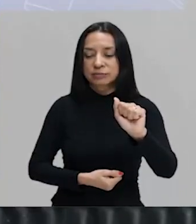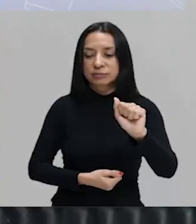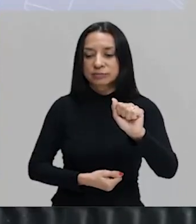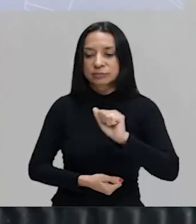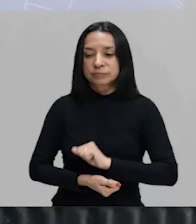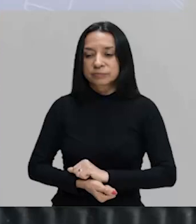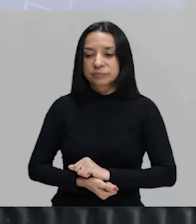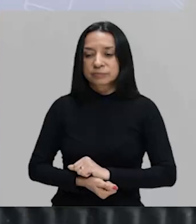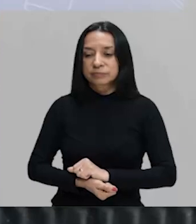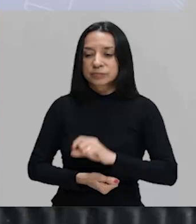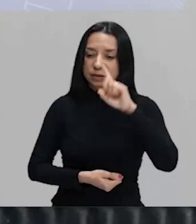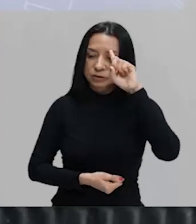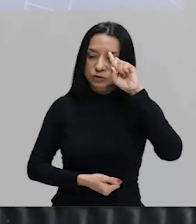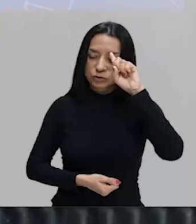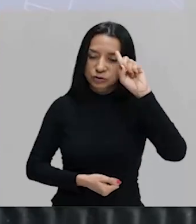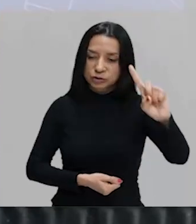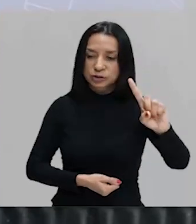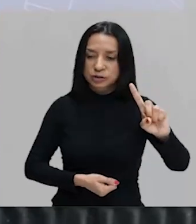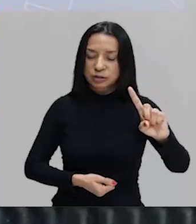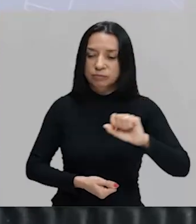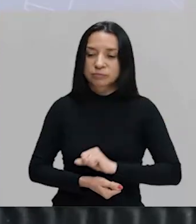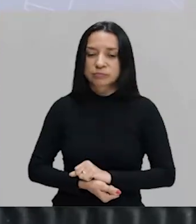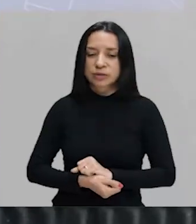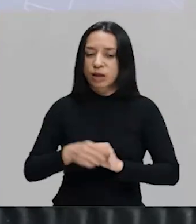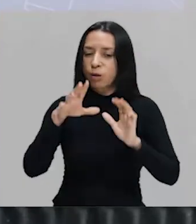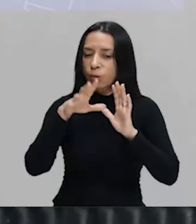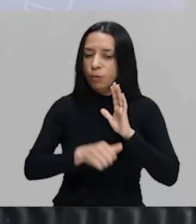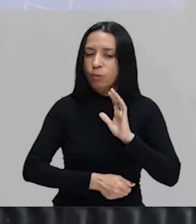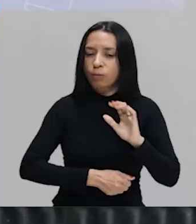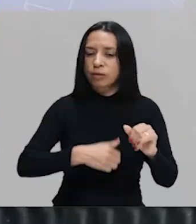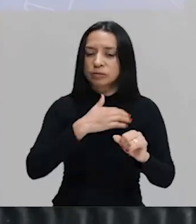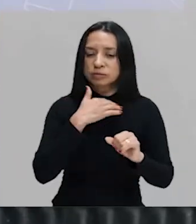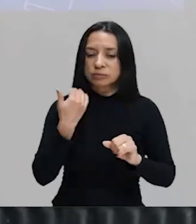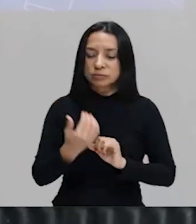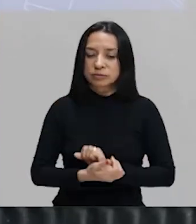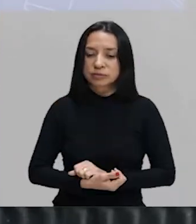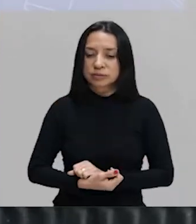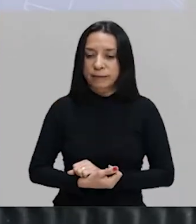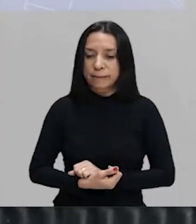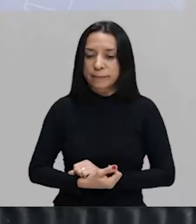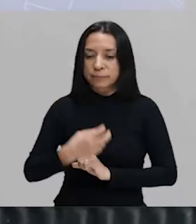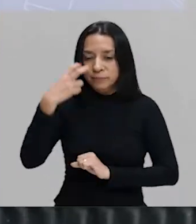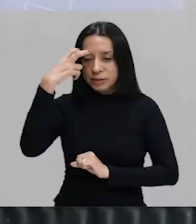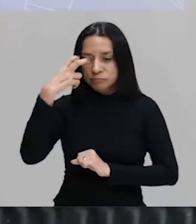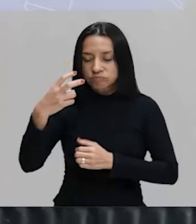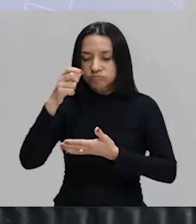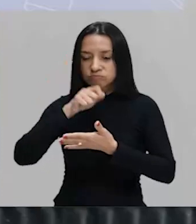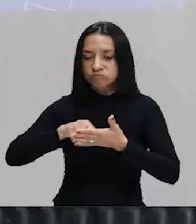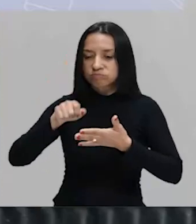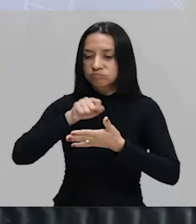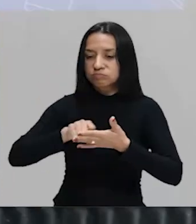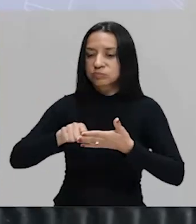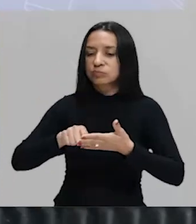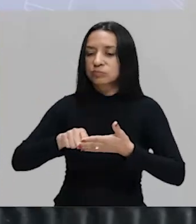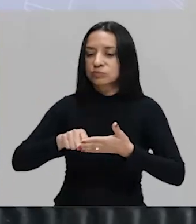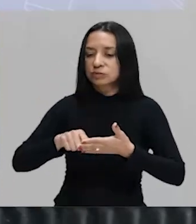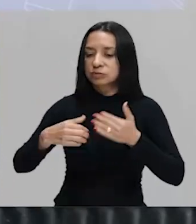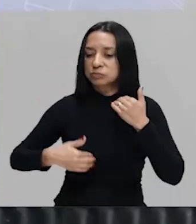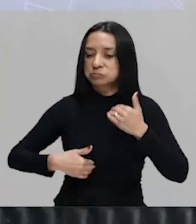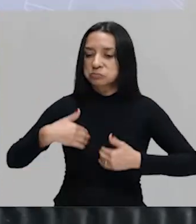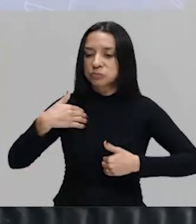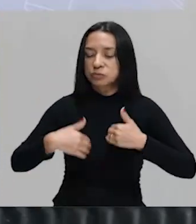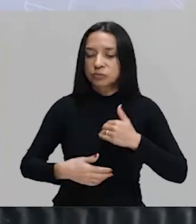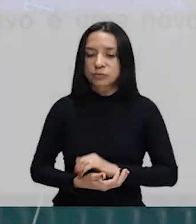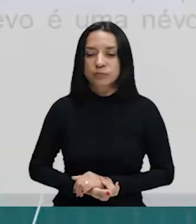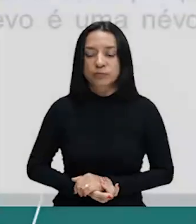não sou um intelectual. Escrevo com o corpo e o que escrevo é uma névoa úmida. Eu teria cada.